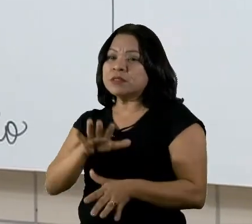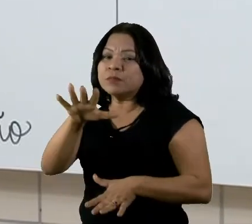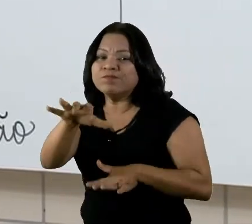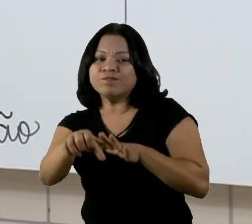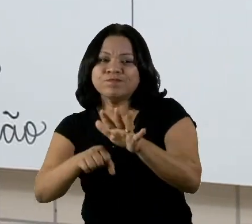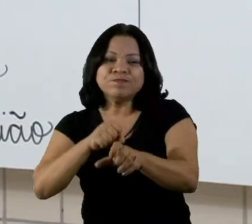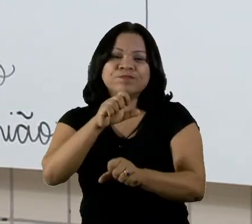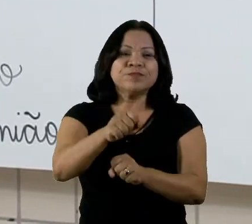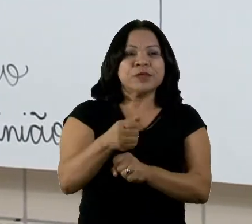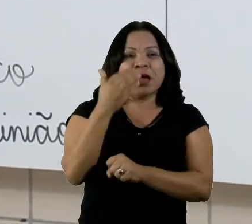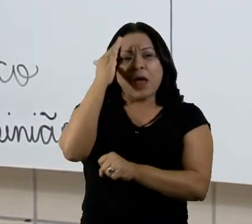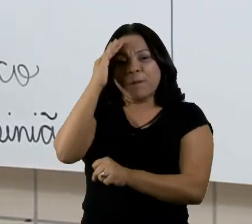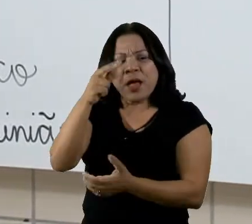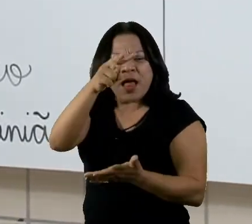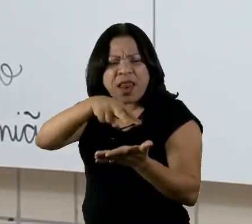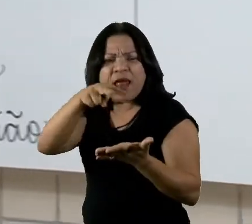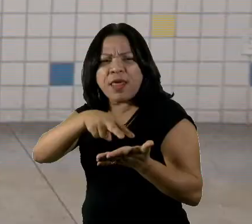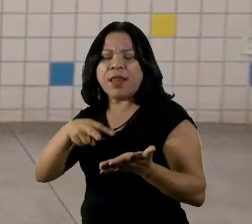provoca humor.